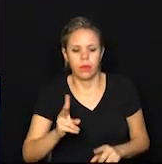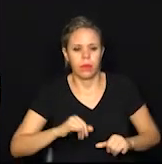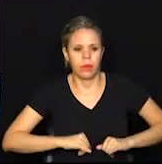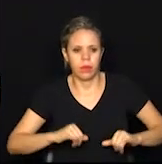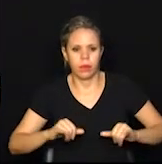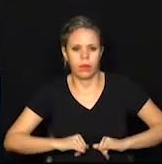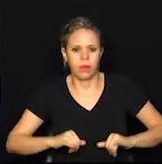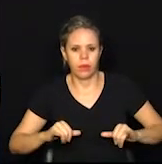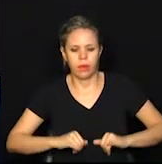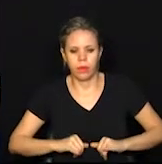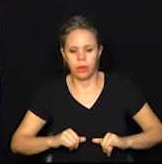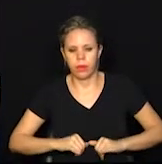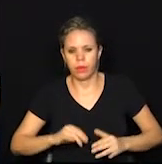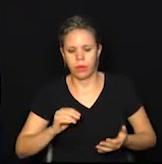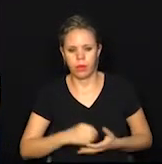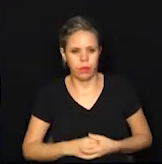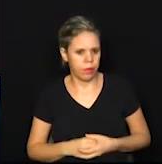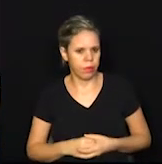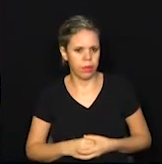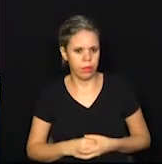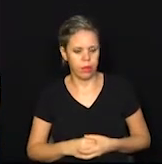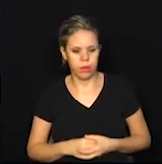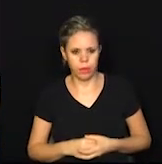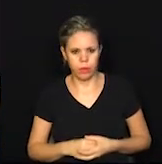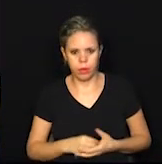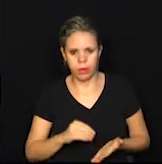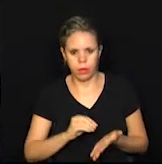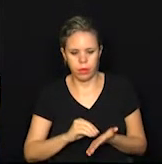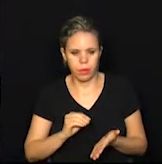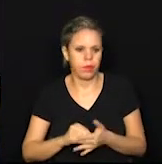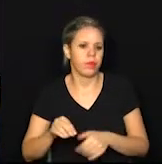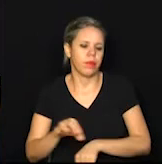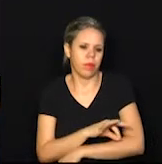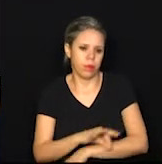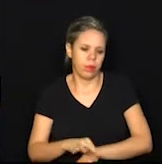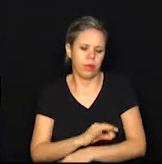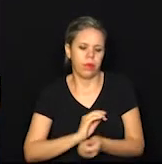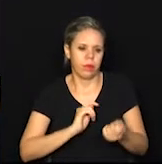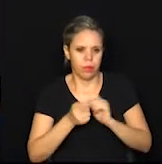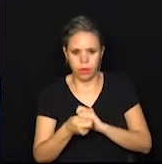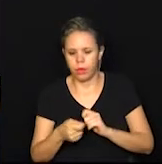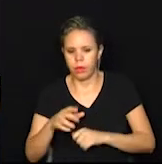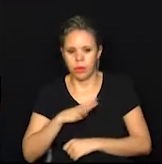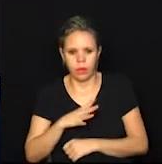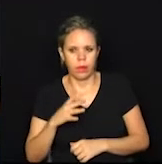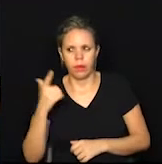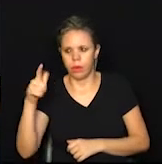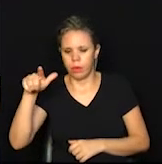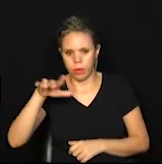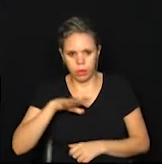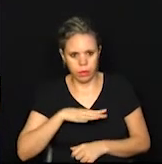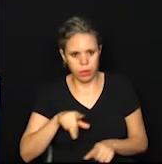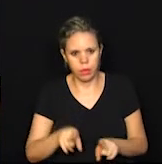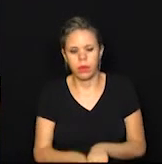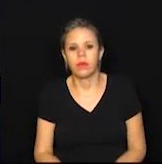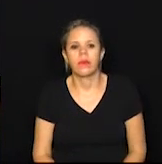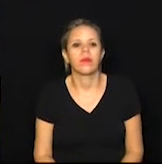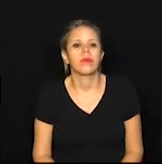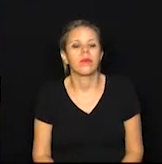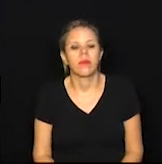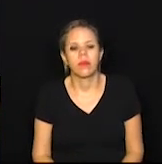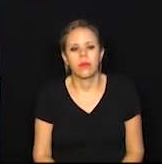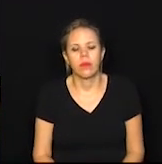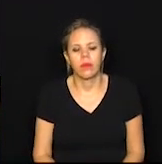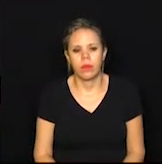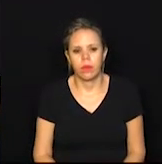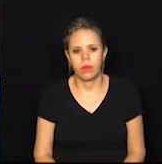sofreram vamos dizer assim, nossa arquitetura urbanística da cidade, não só aqui, mas em outros. Também